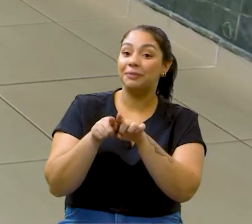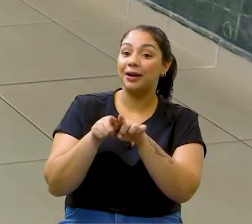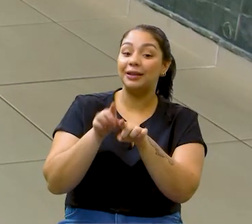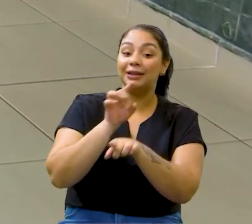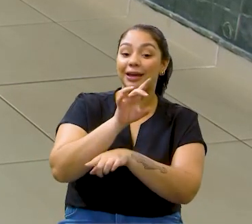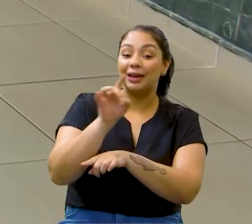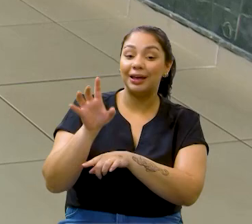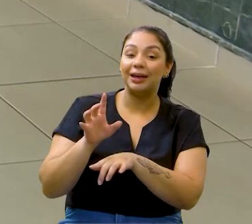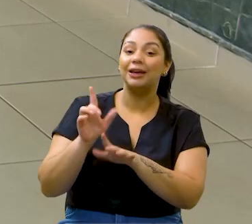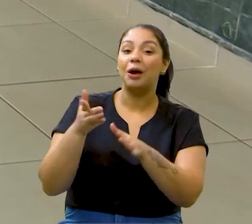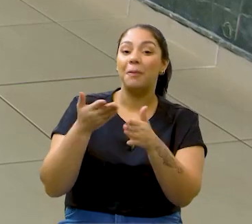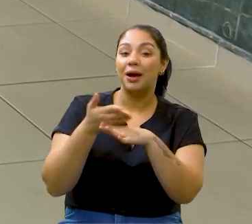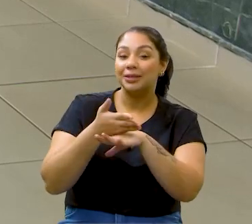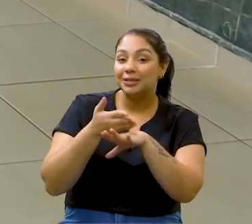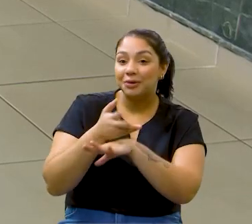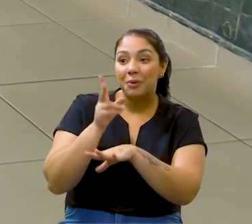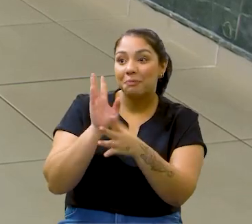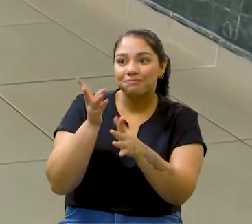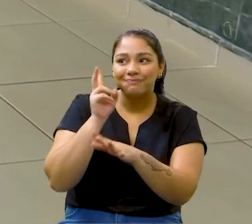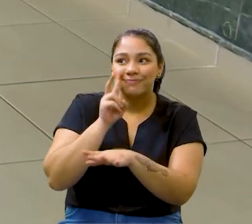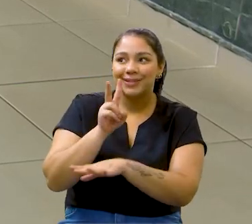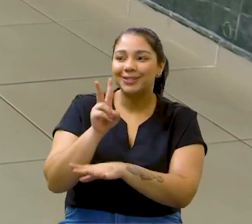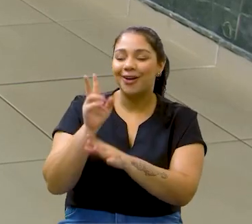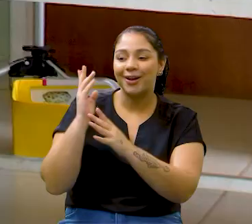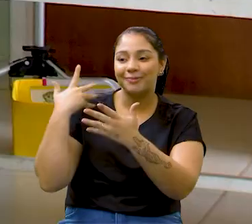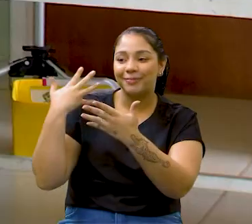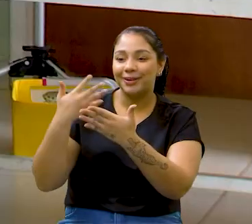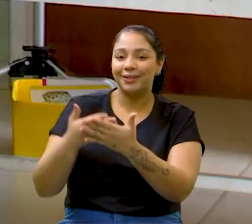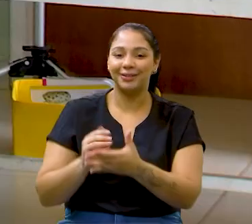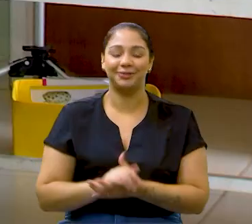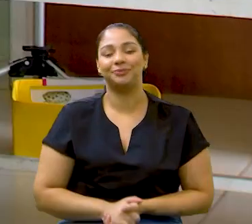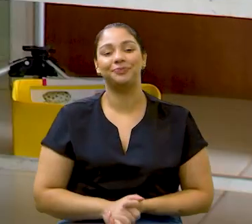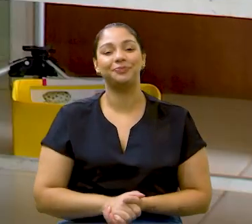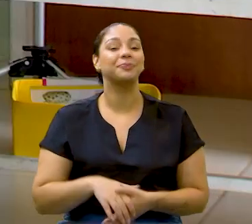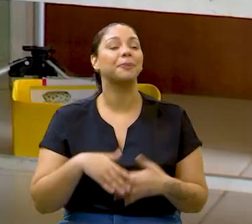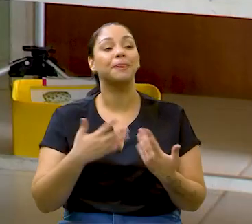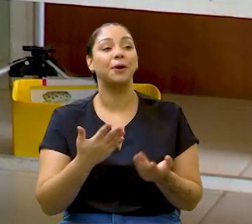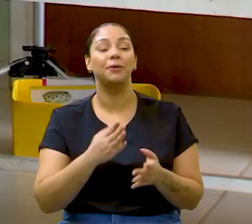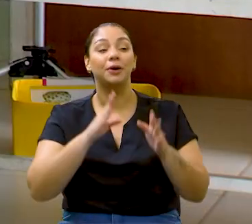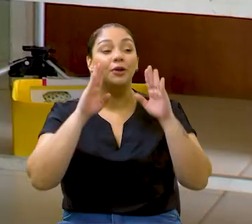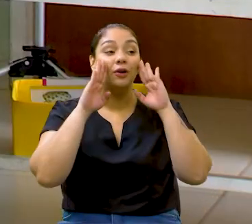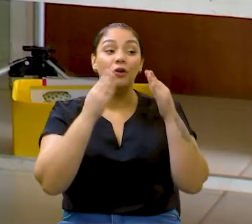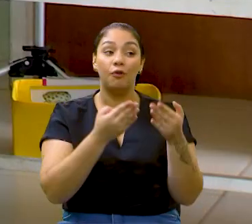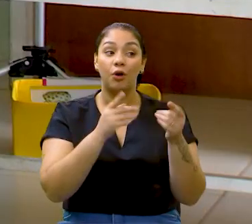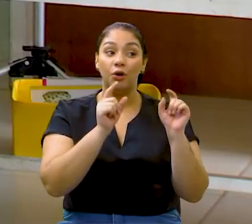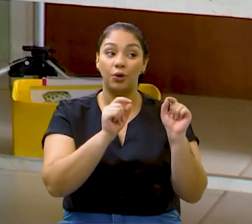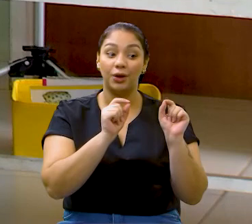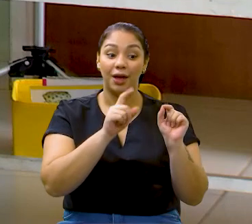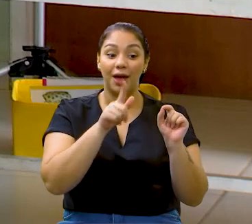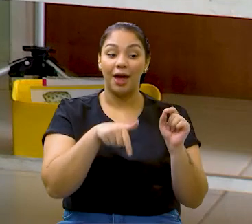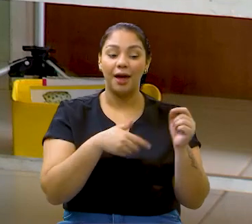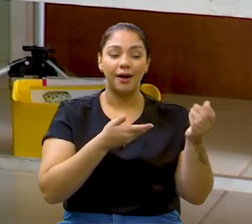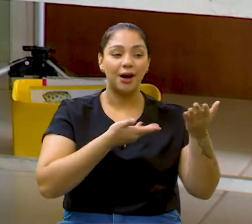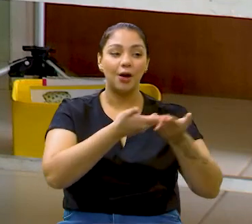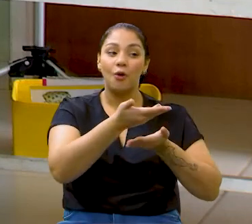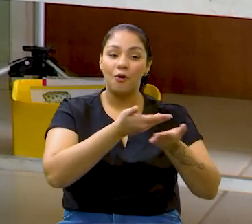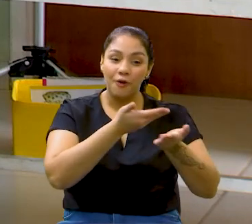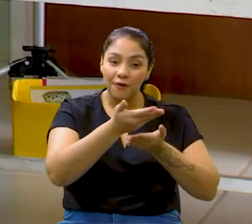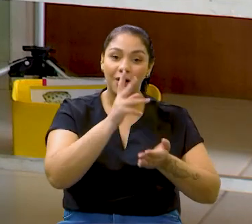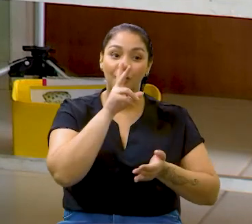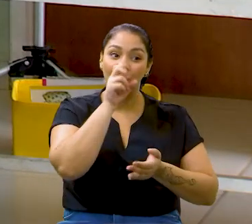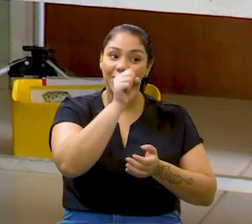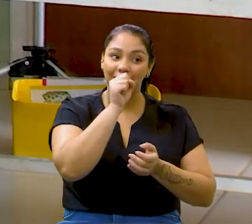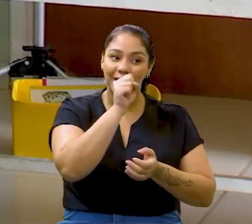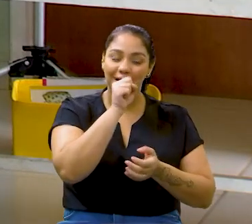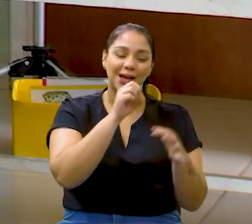gente contar a história. Sim. Primeiro, o nosso foco é o serviço de convivência e